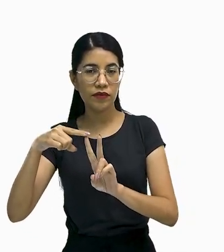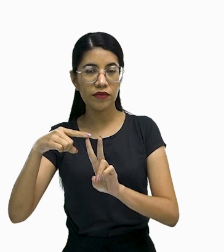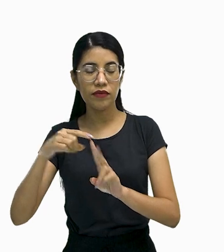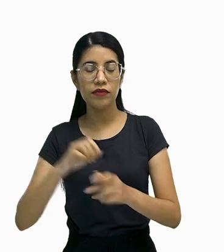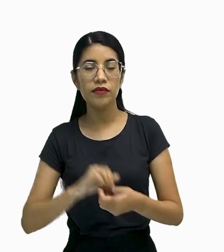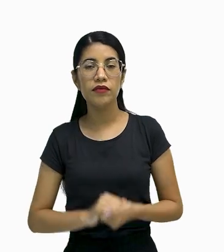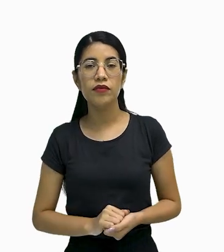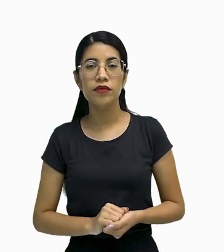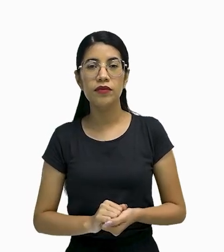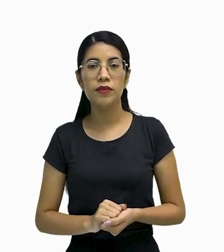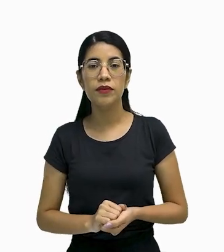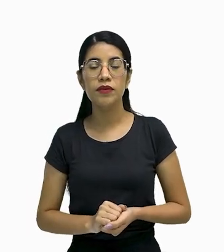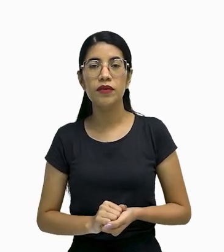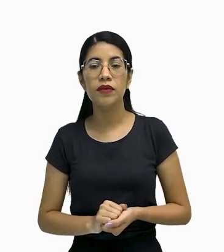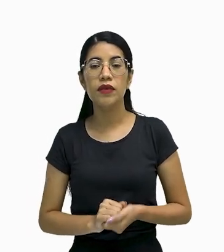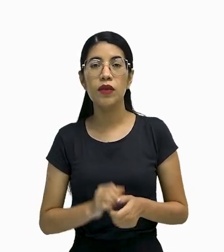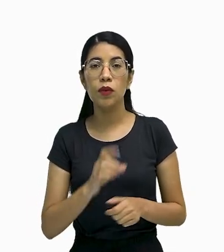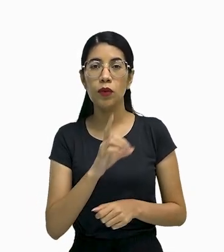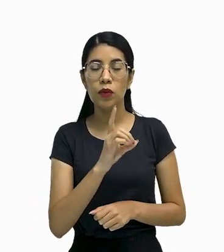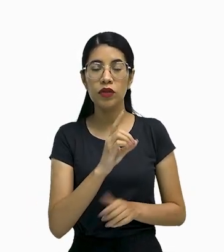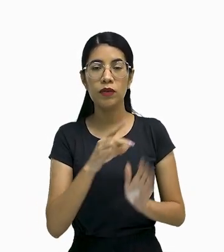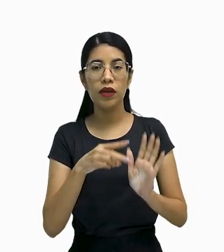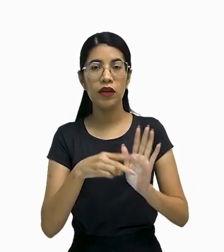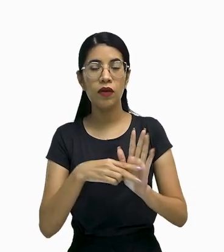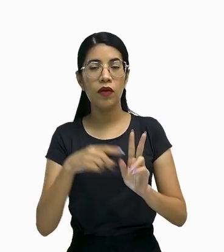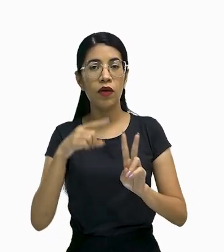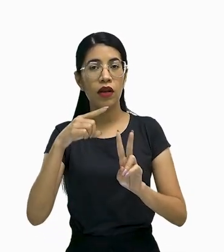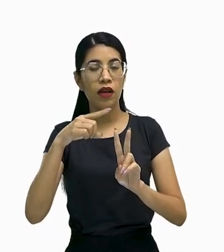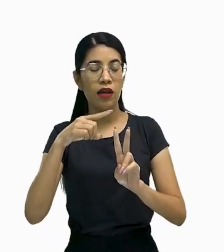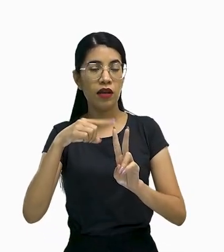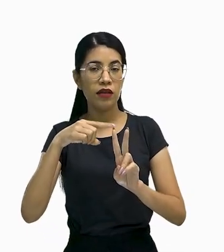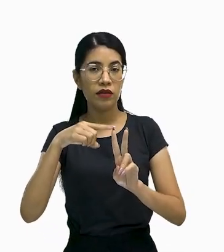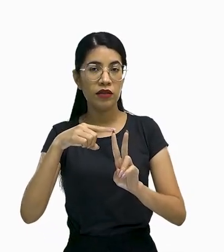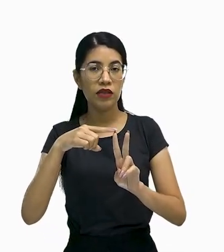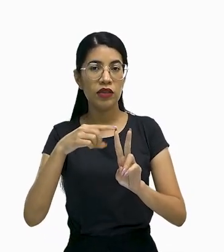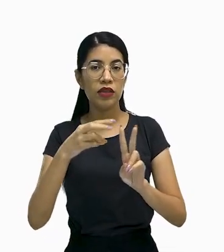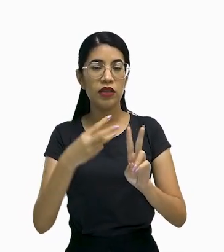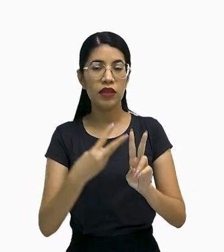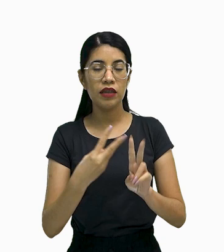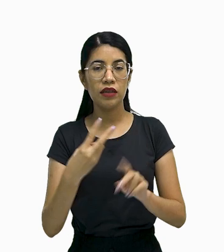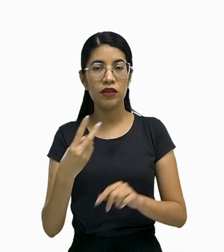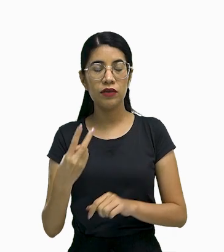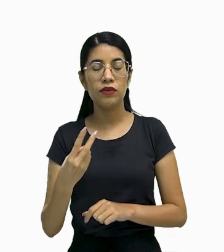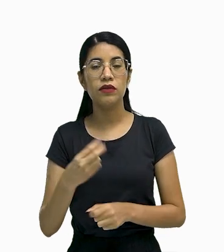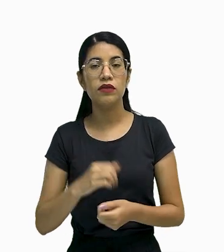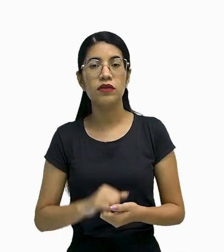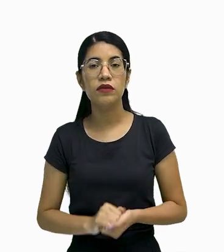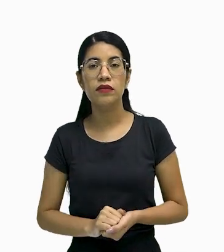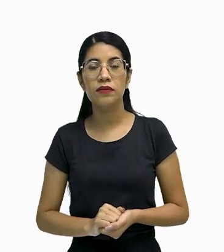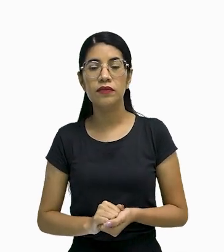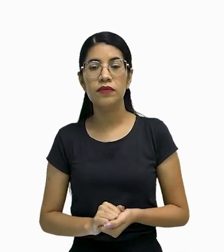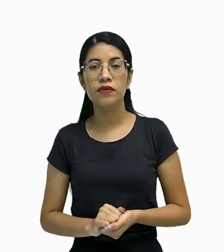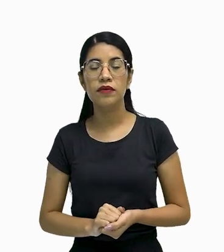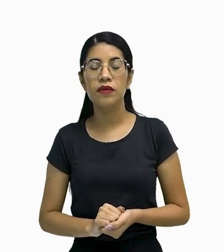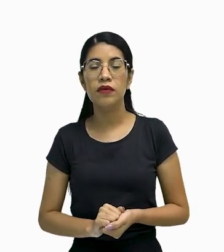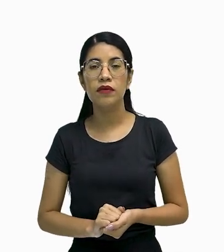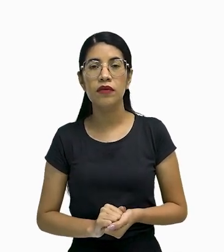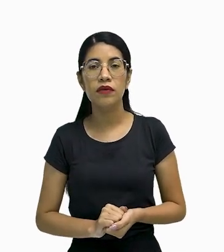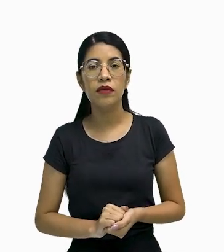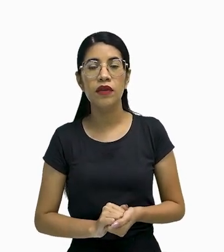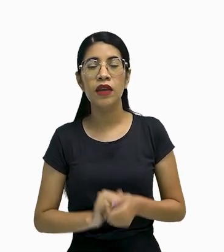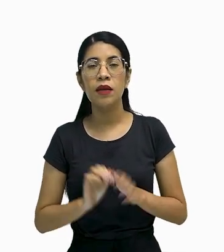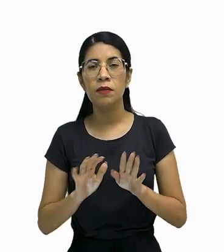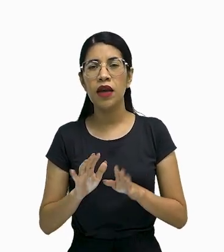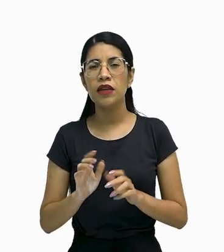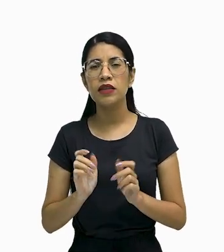aqui nesse caso, tá? O diâmetro vale a raiz quadrada de 32. Mas, professor,